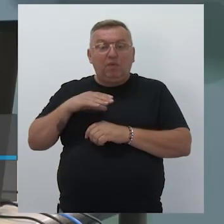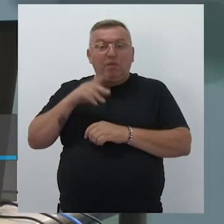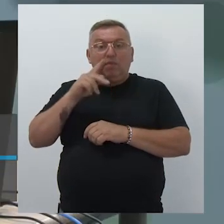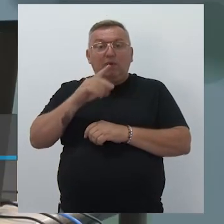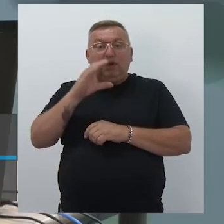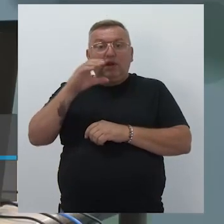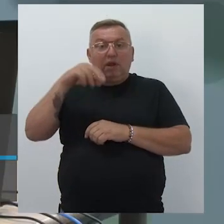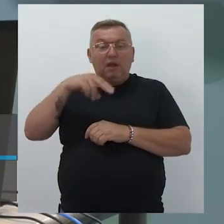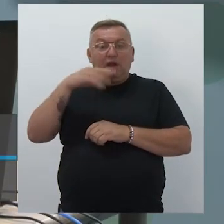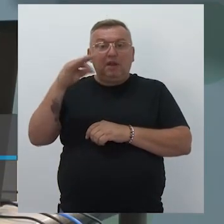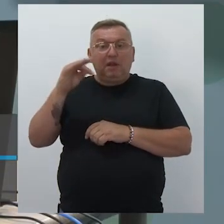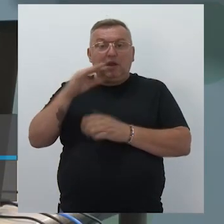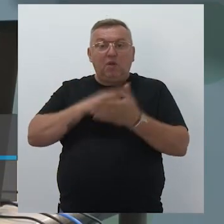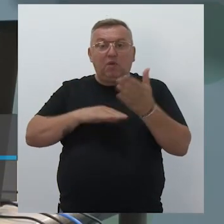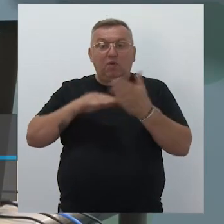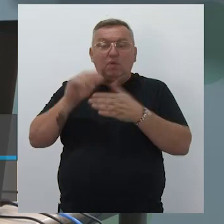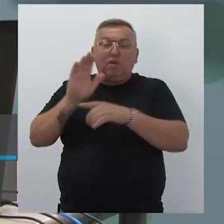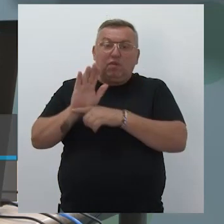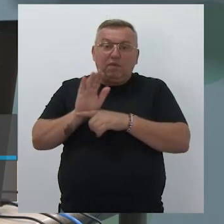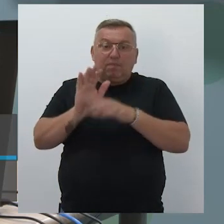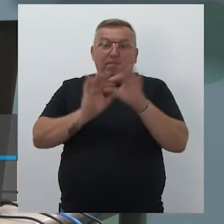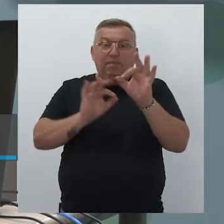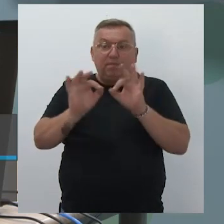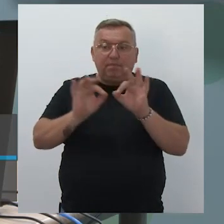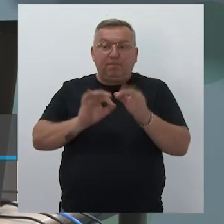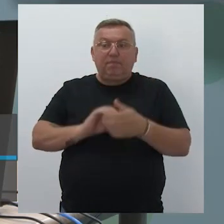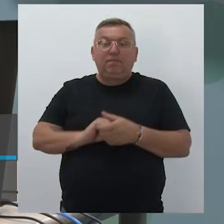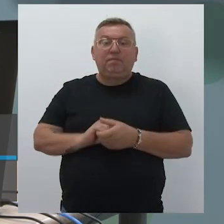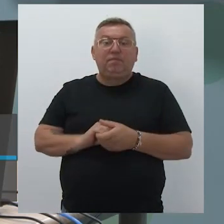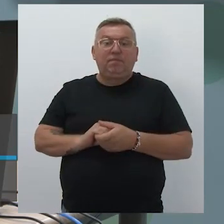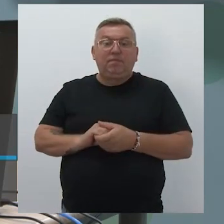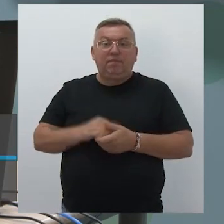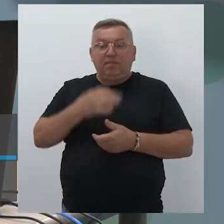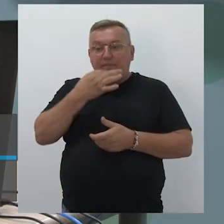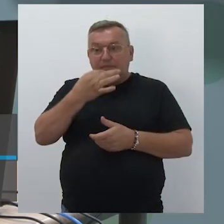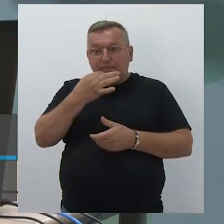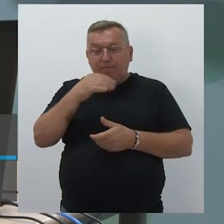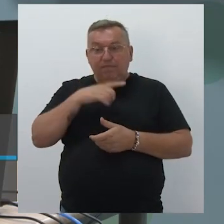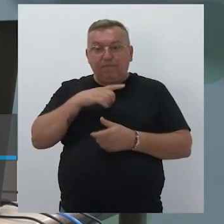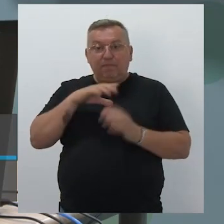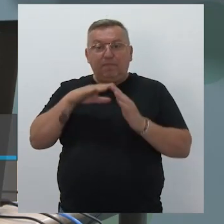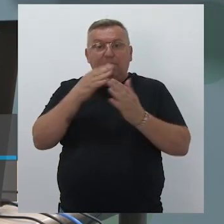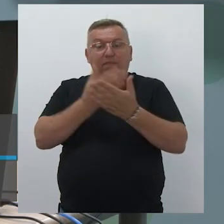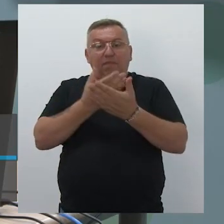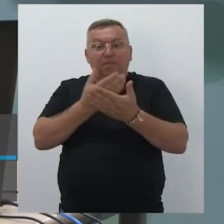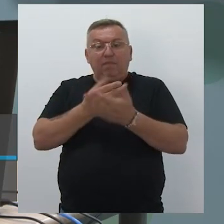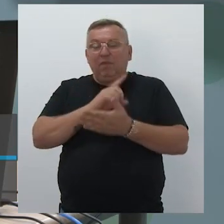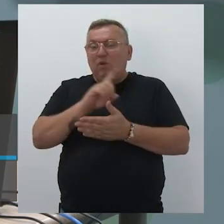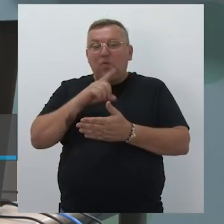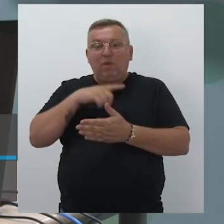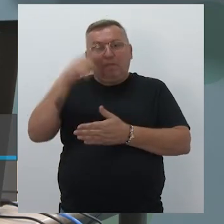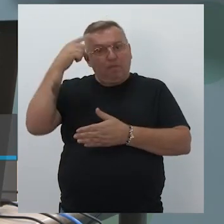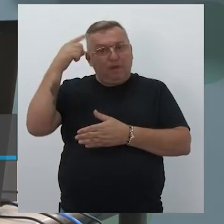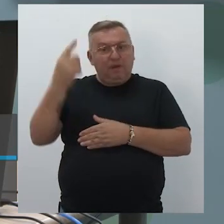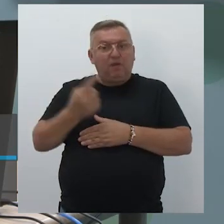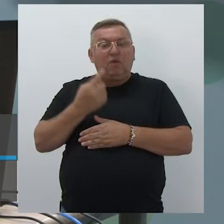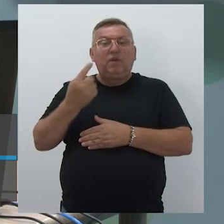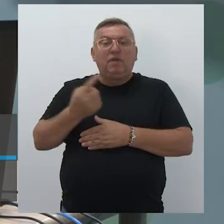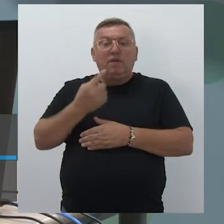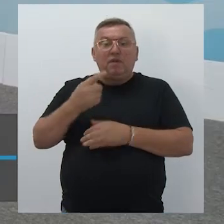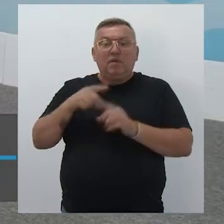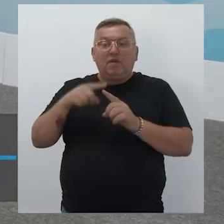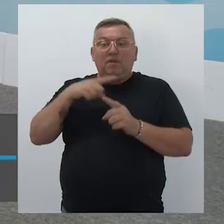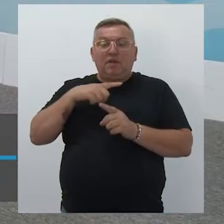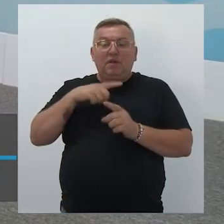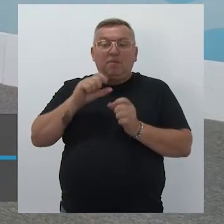PCNP, todos devem ajudar nessa organização, né? Eu acho que assim, a escola não é mais um lugar para se pensar sozinho. Antes a